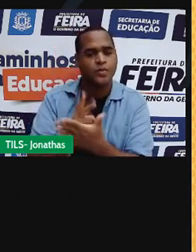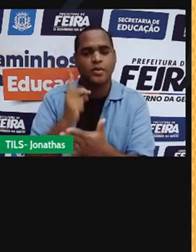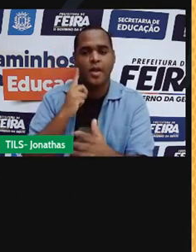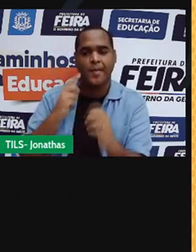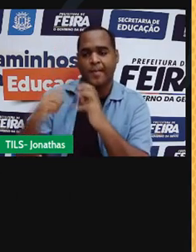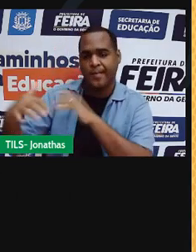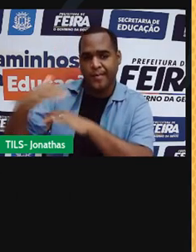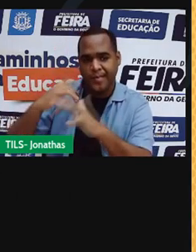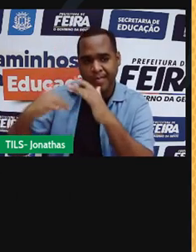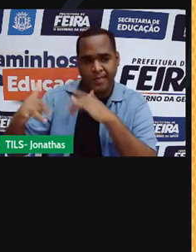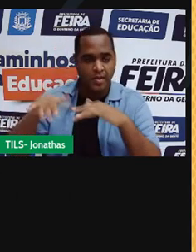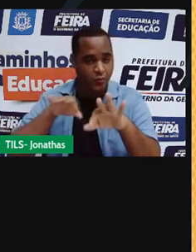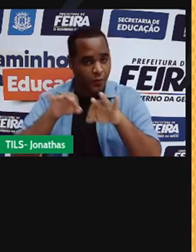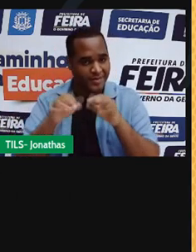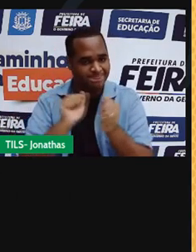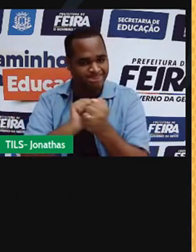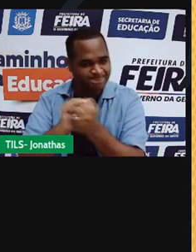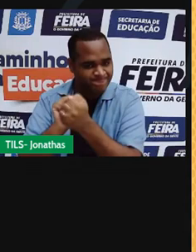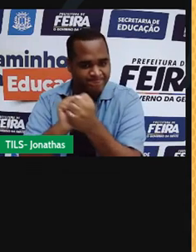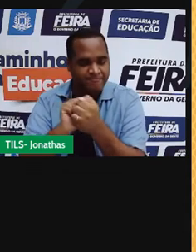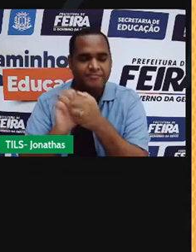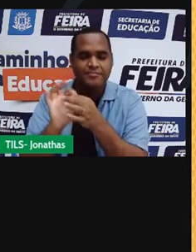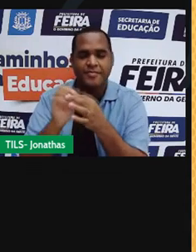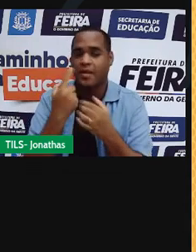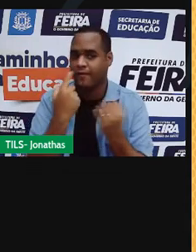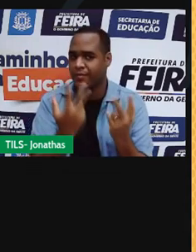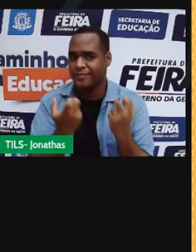estão organizadas e juntinhas. Tá vendo?